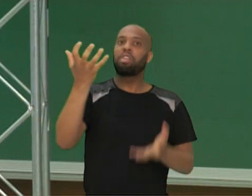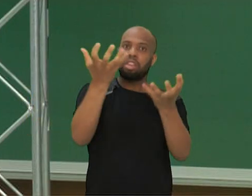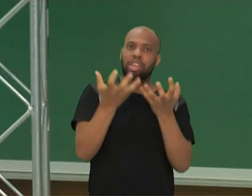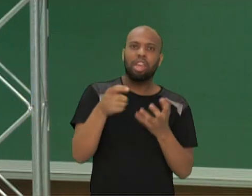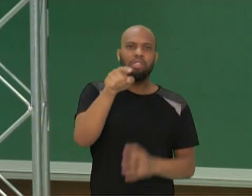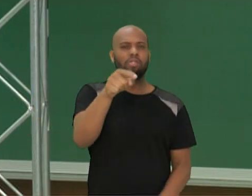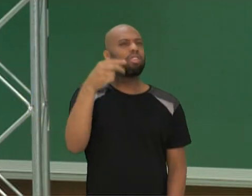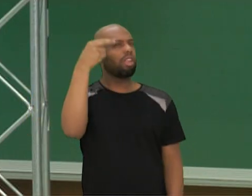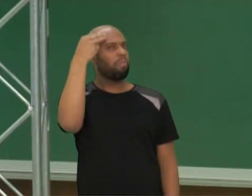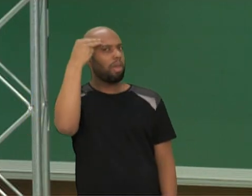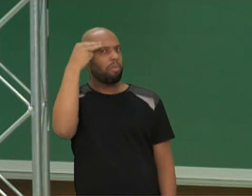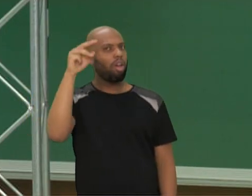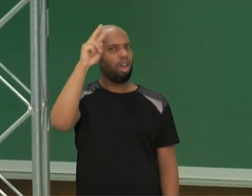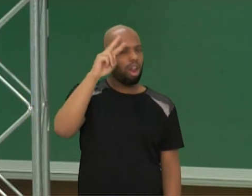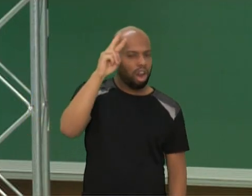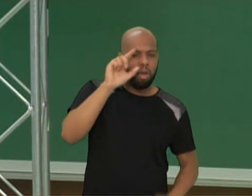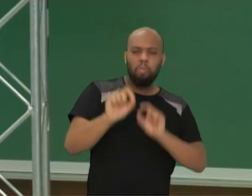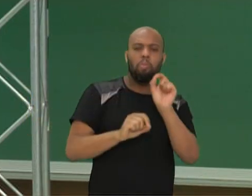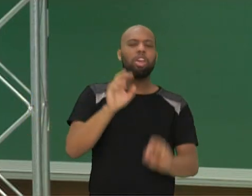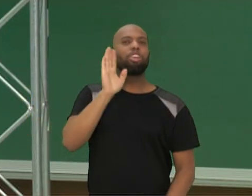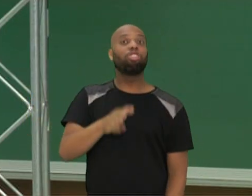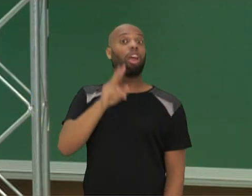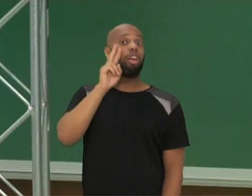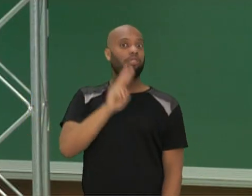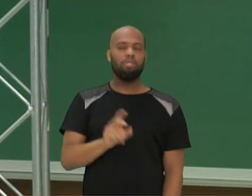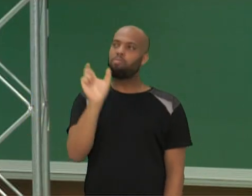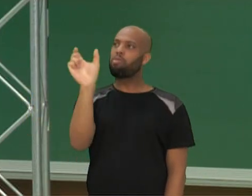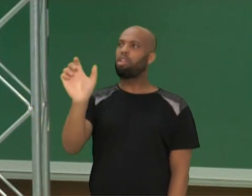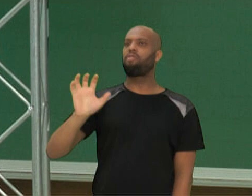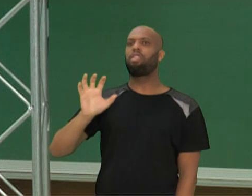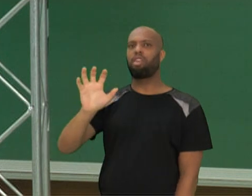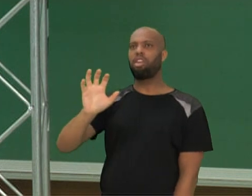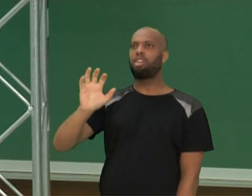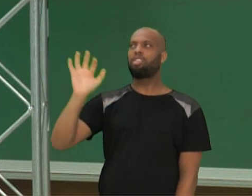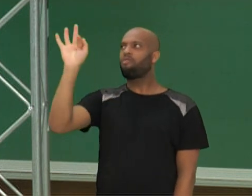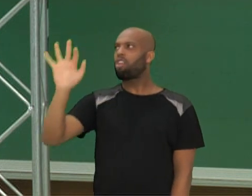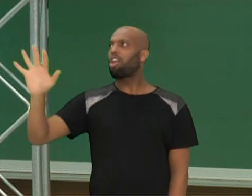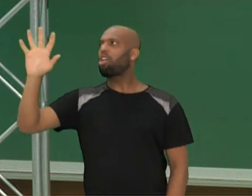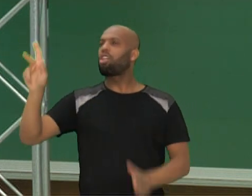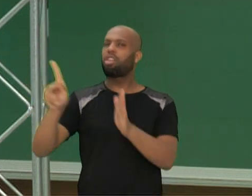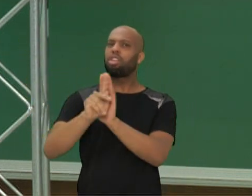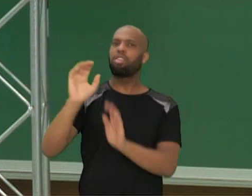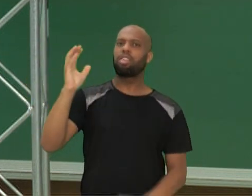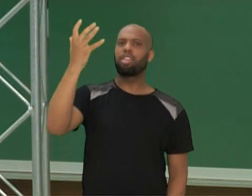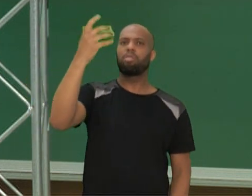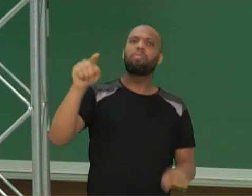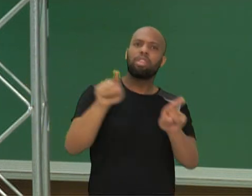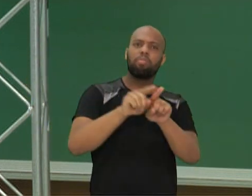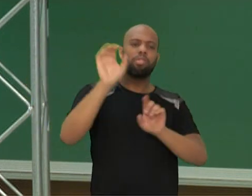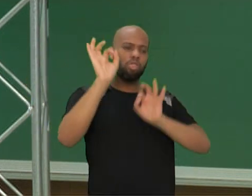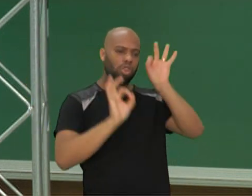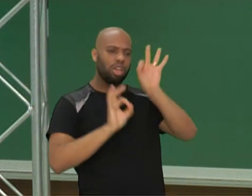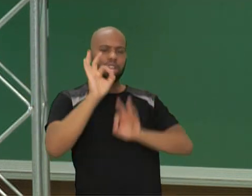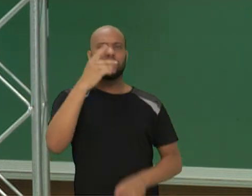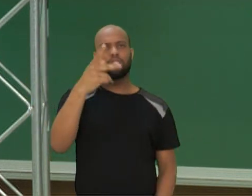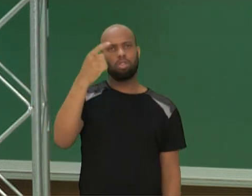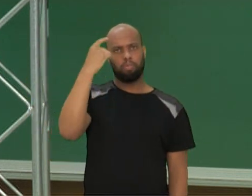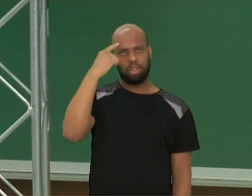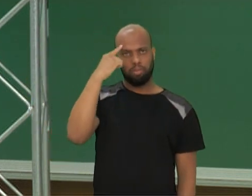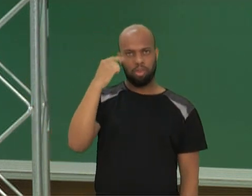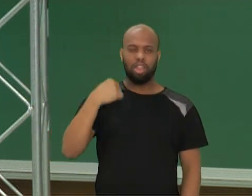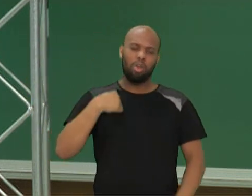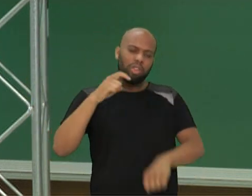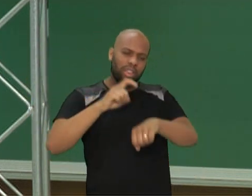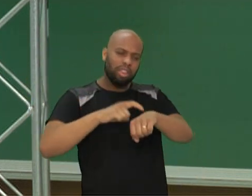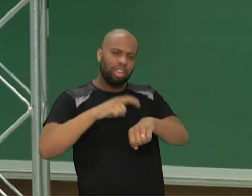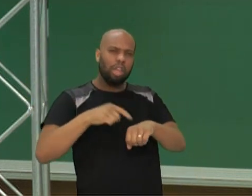sua memória, aonde você já ouviu falar sobre fenômenos climáticos e que você organize um pouco as suas ideias. Eu vou te dar